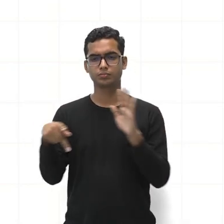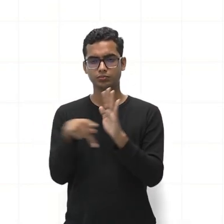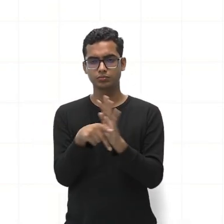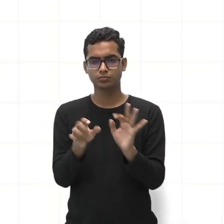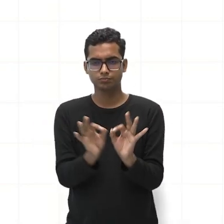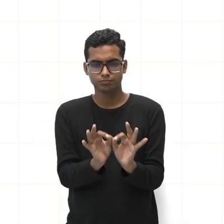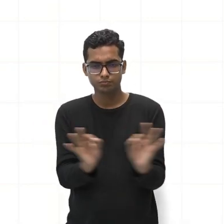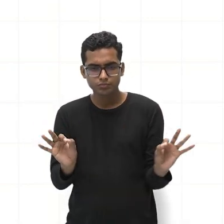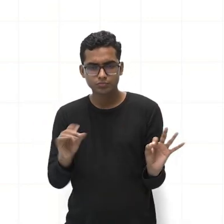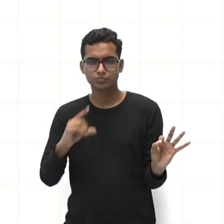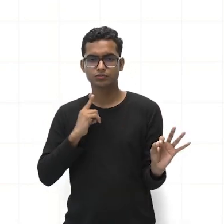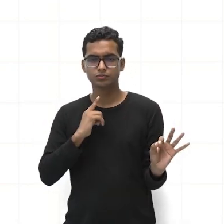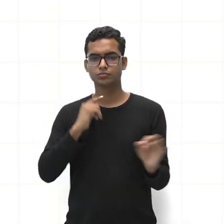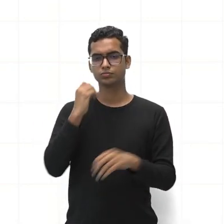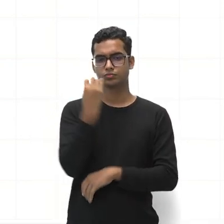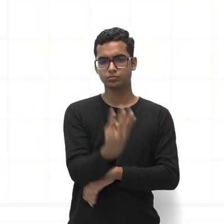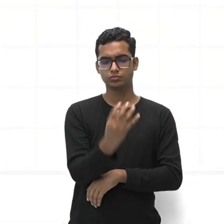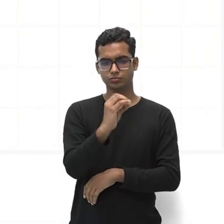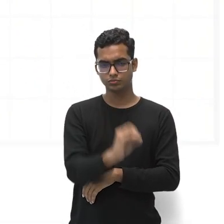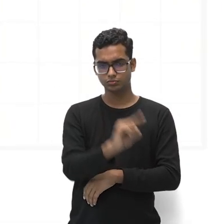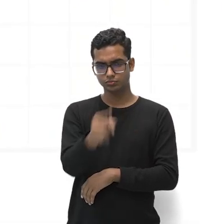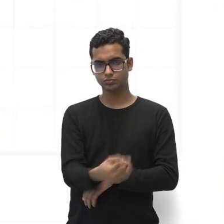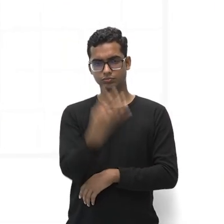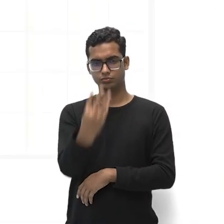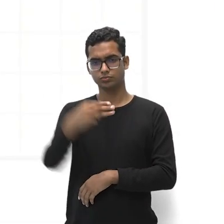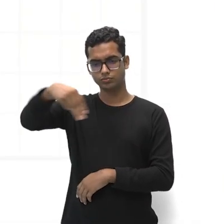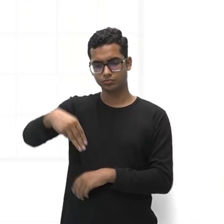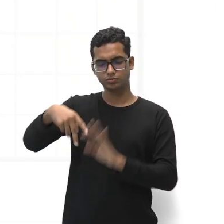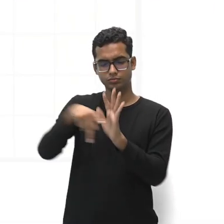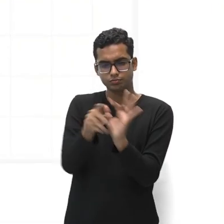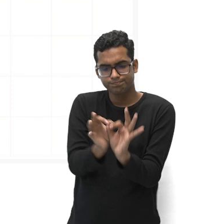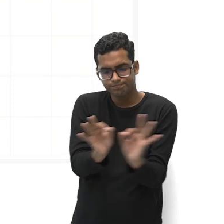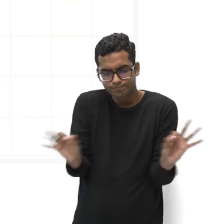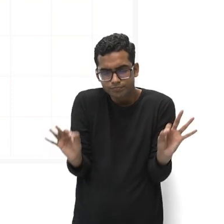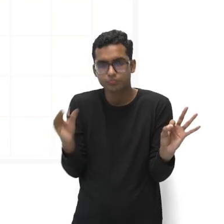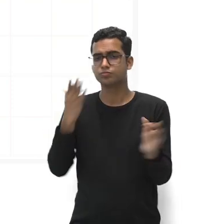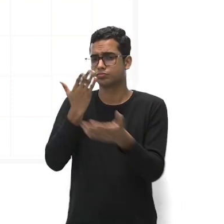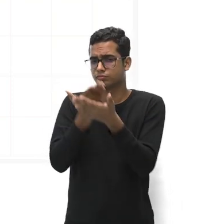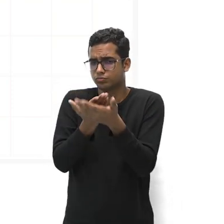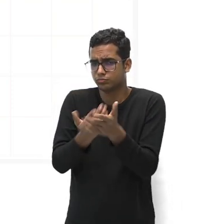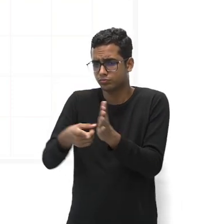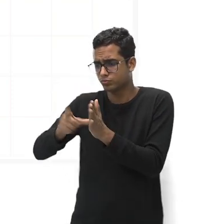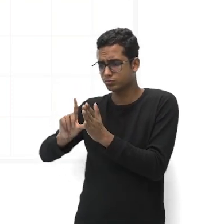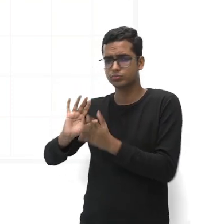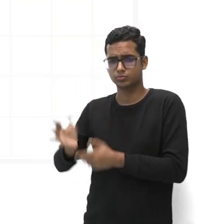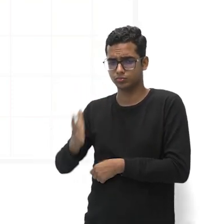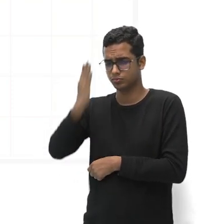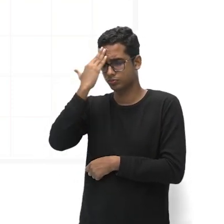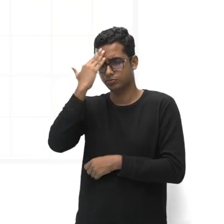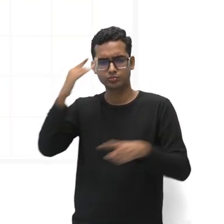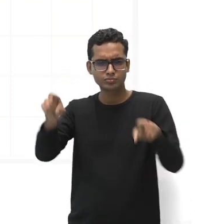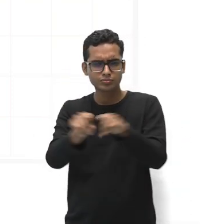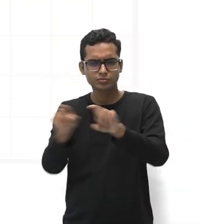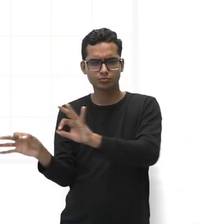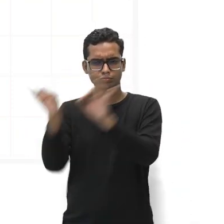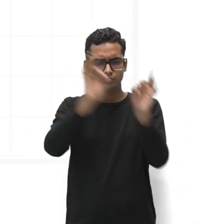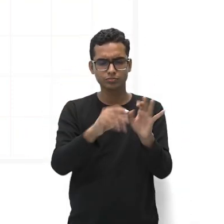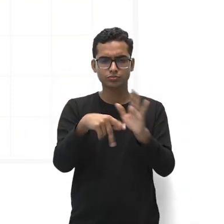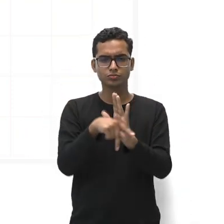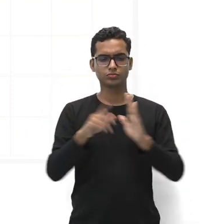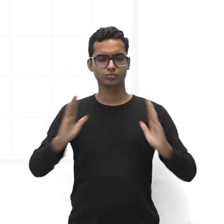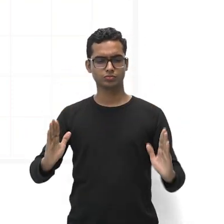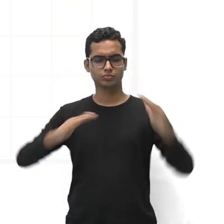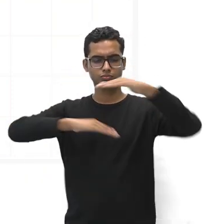medida? Então, nós já vimos aqui, em aulas anteriores, que o cubo, que é também chamado